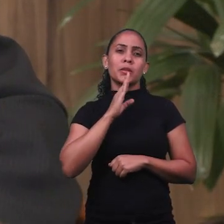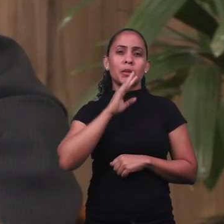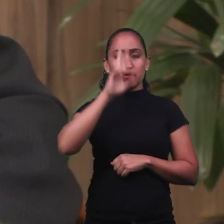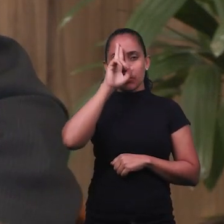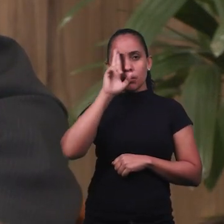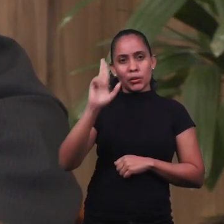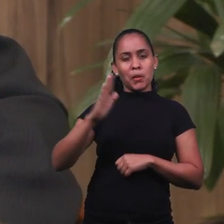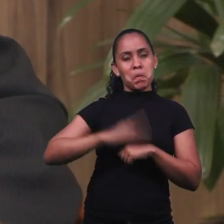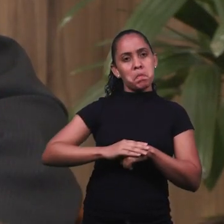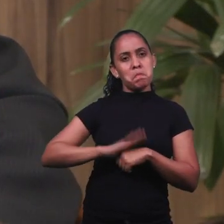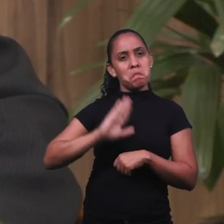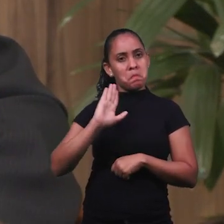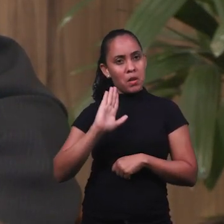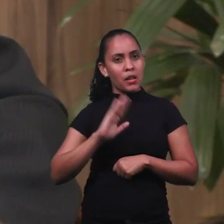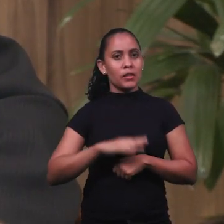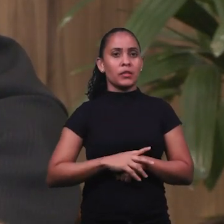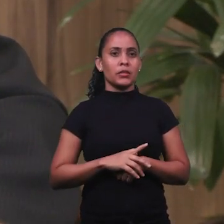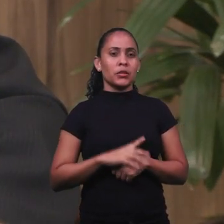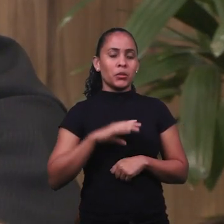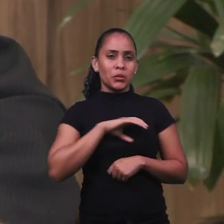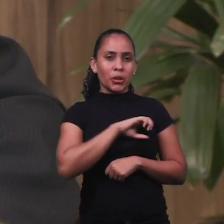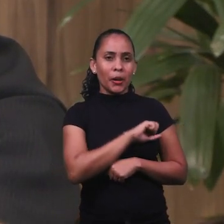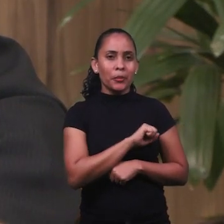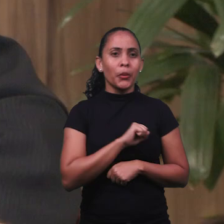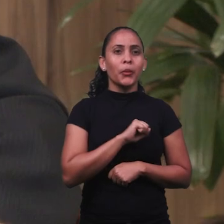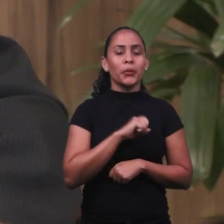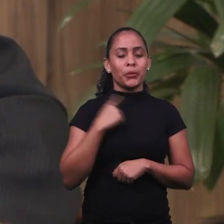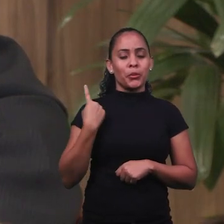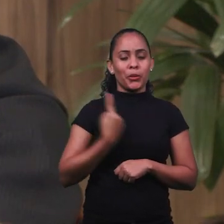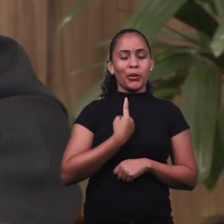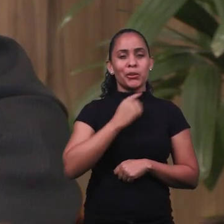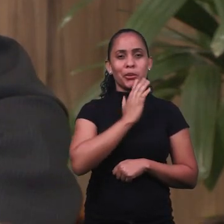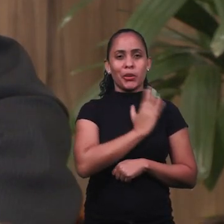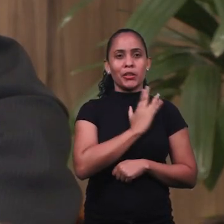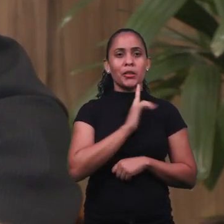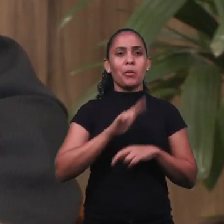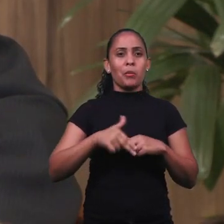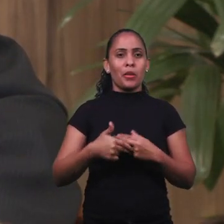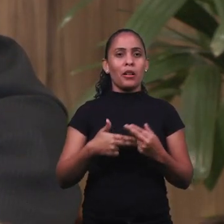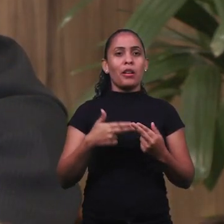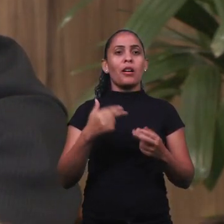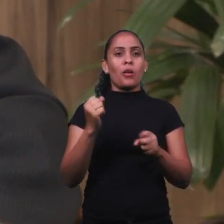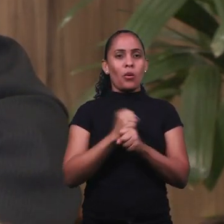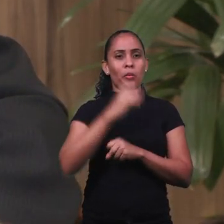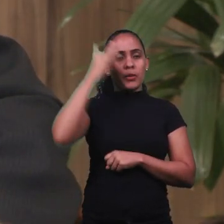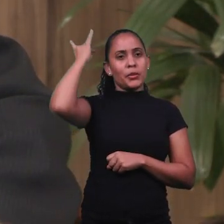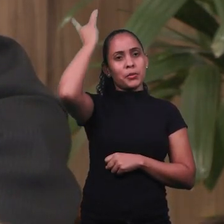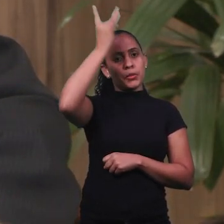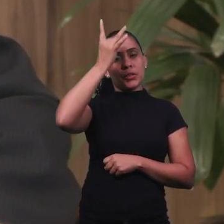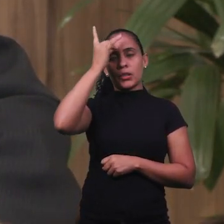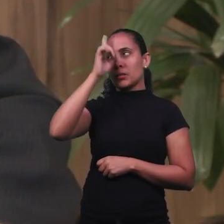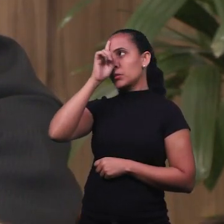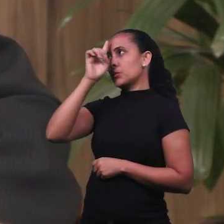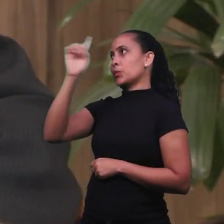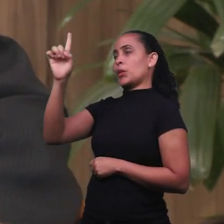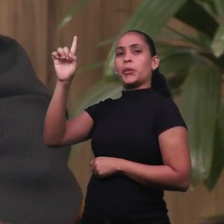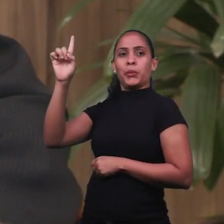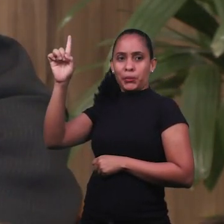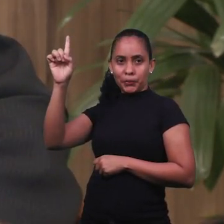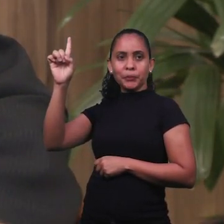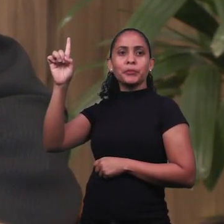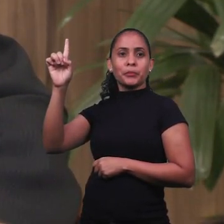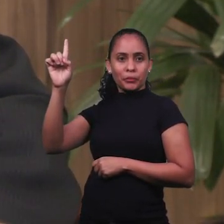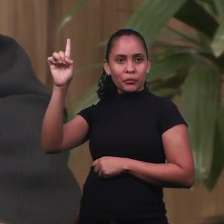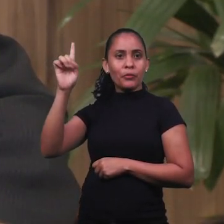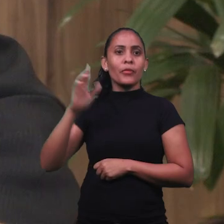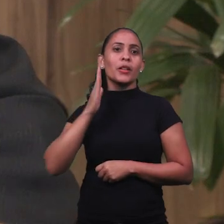Senhor, mais aumenta o nosso amor, o nosso coração pela obra do Espírito, ao Senhor, a cada dia, vai